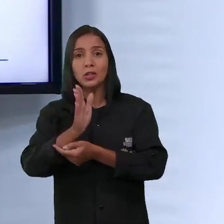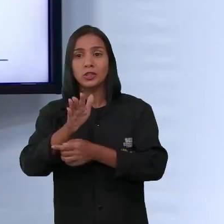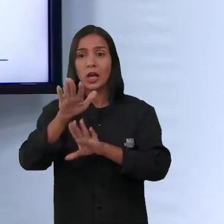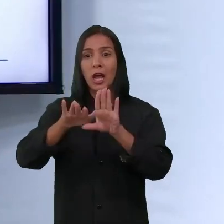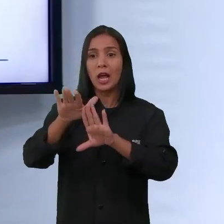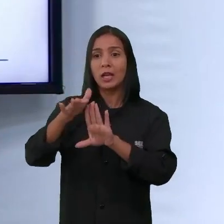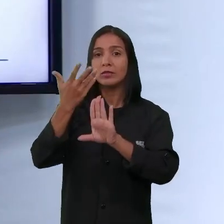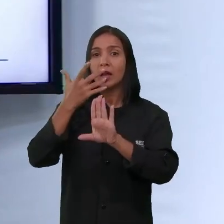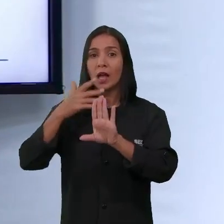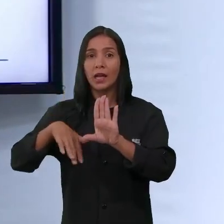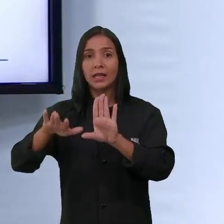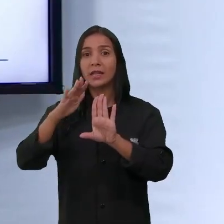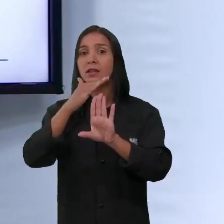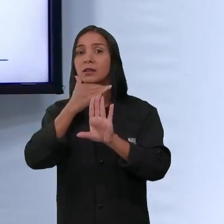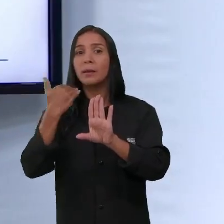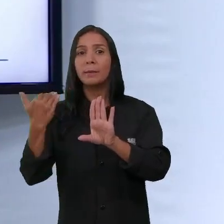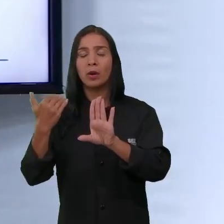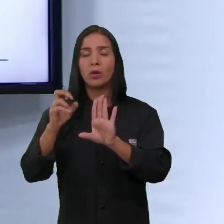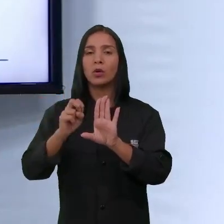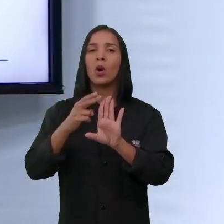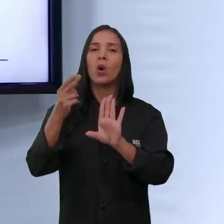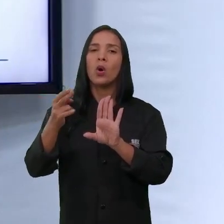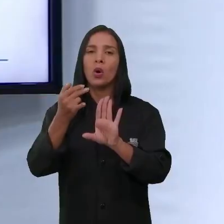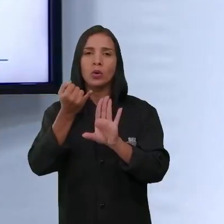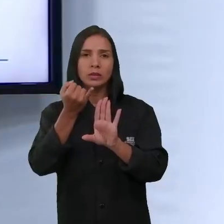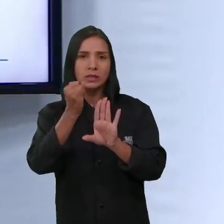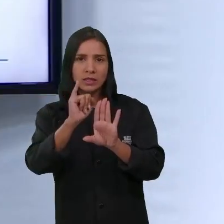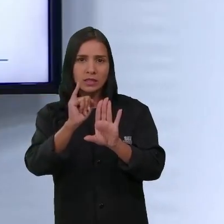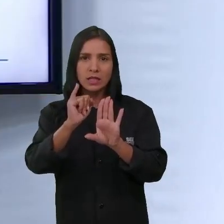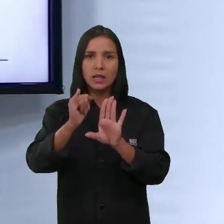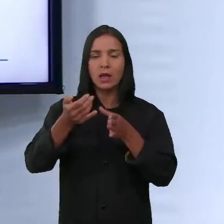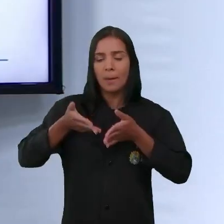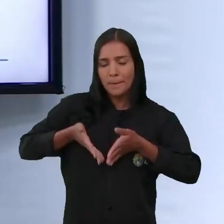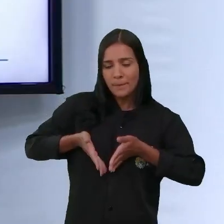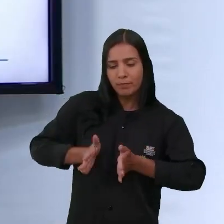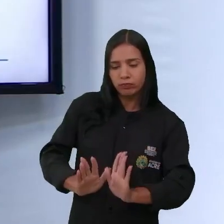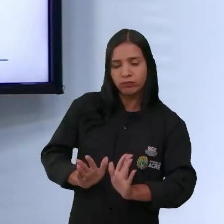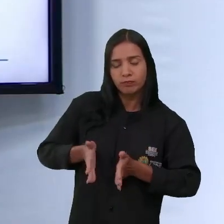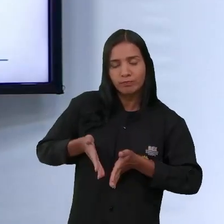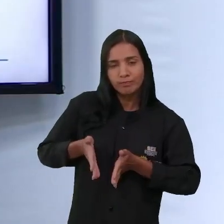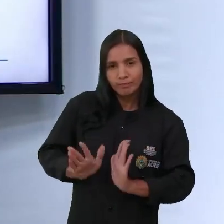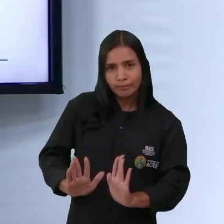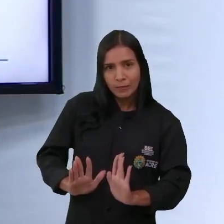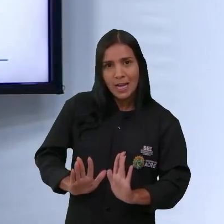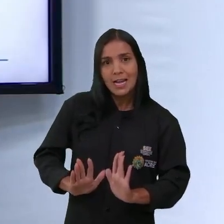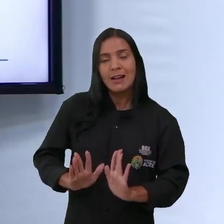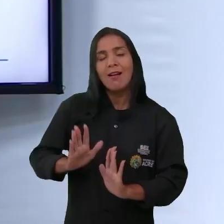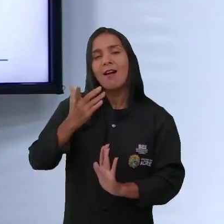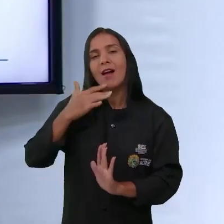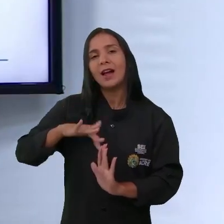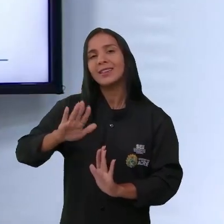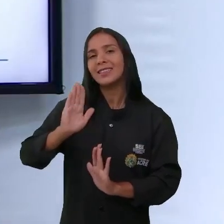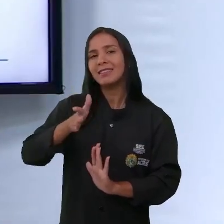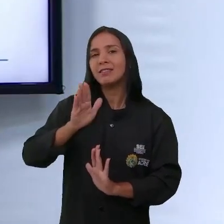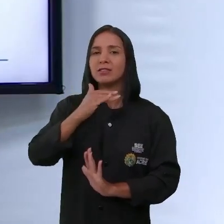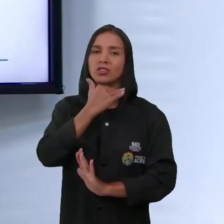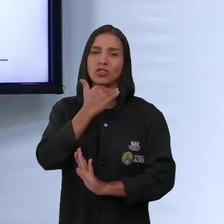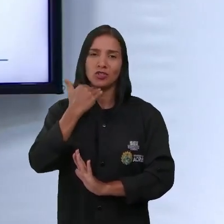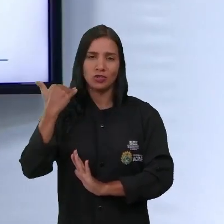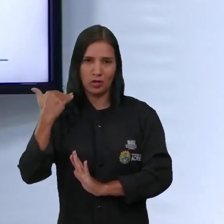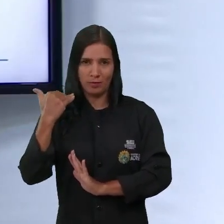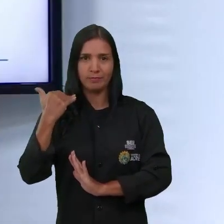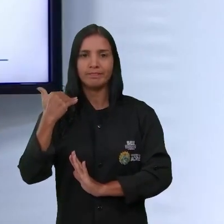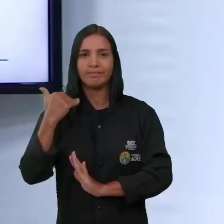é retirada, ou seja, quando o parto ele é feito, a criança ela já está